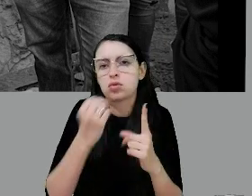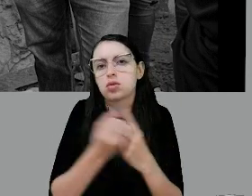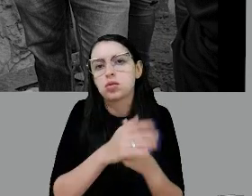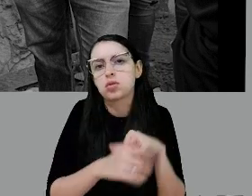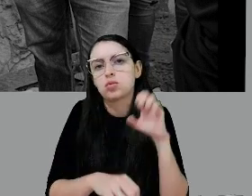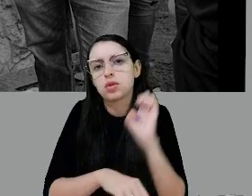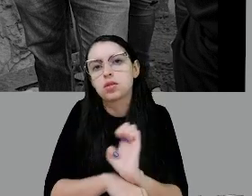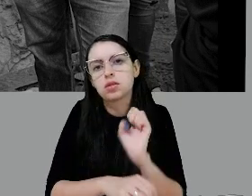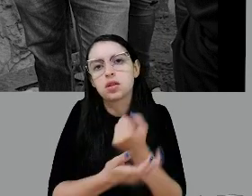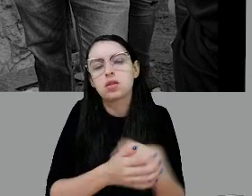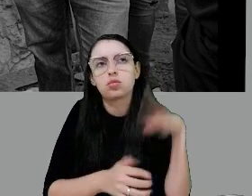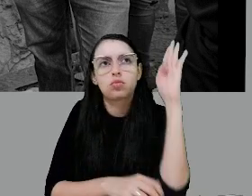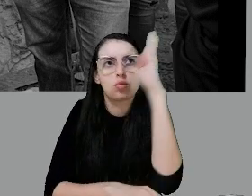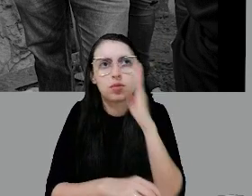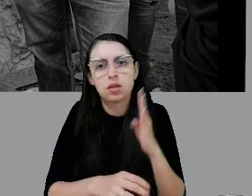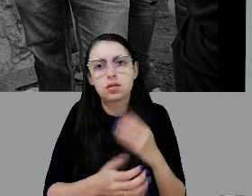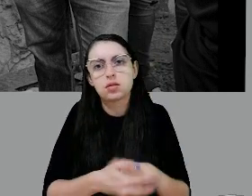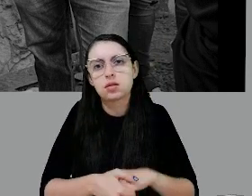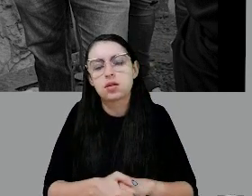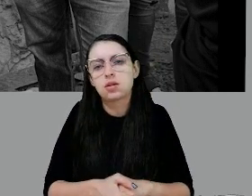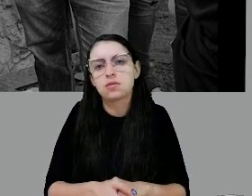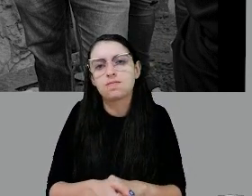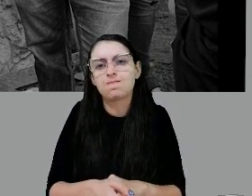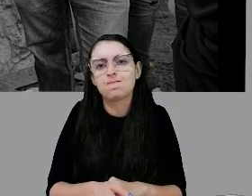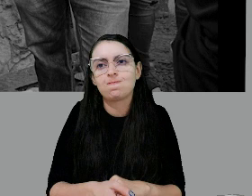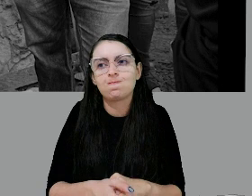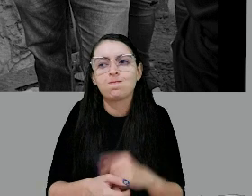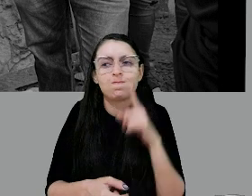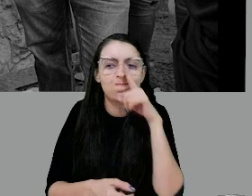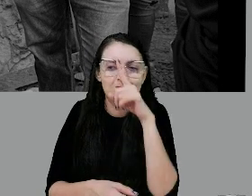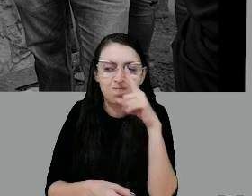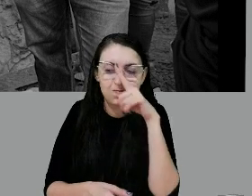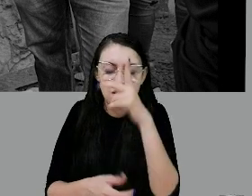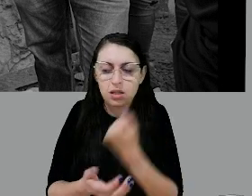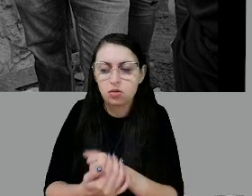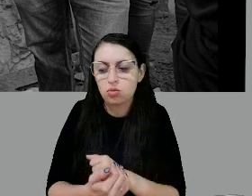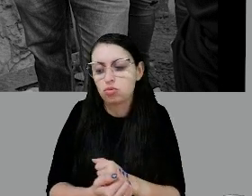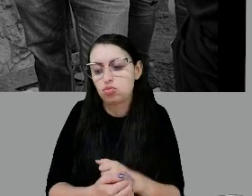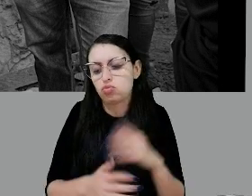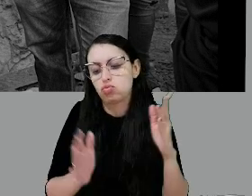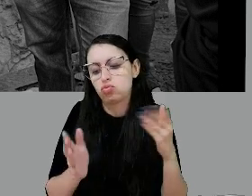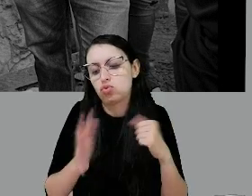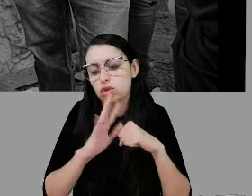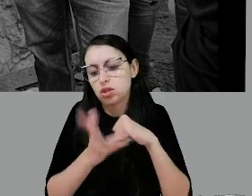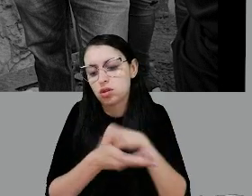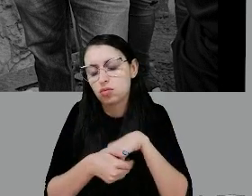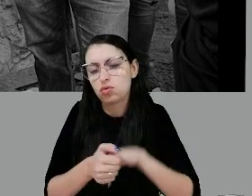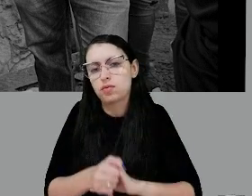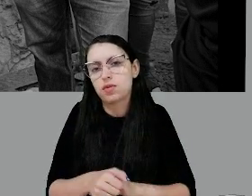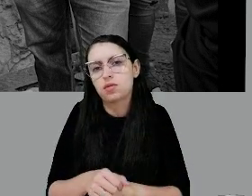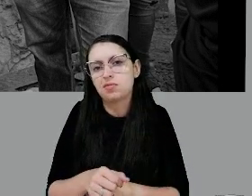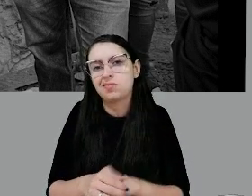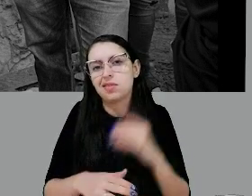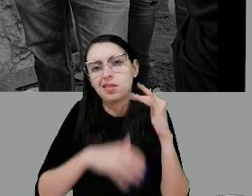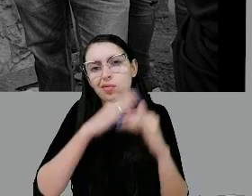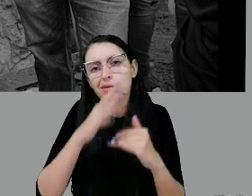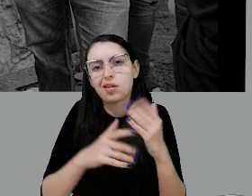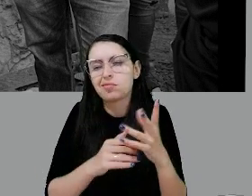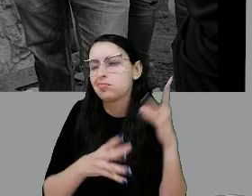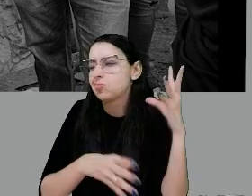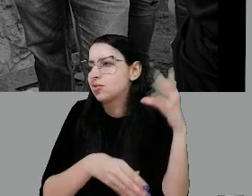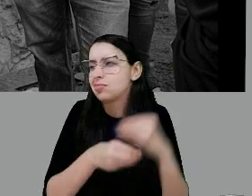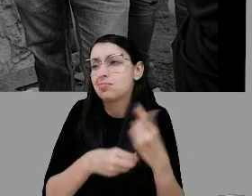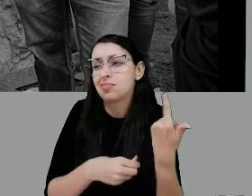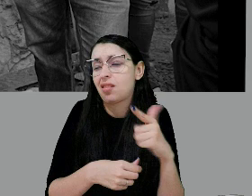população do Estado nacional do gravíssimo momento que a gente tem vivido e das sequelas que